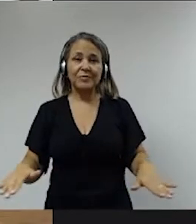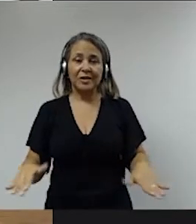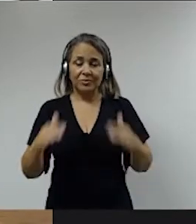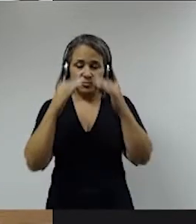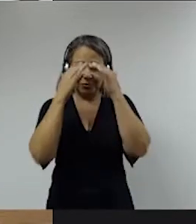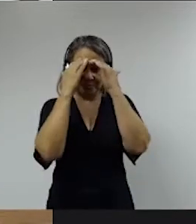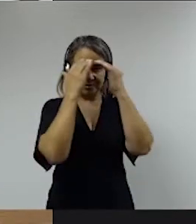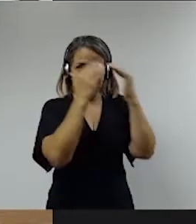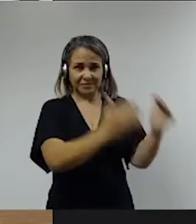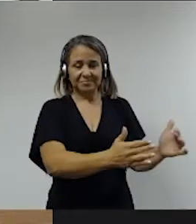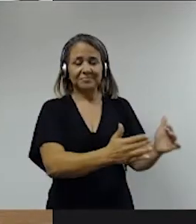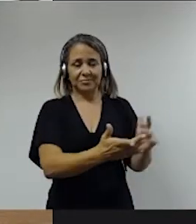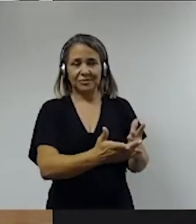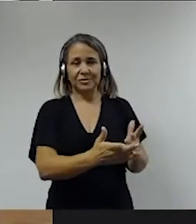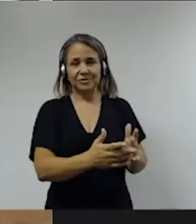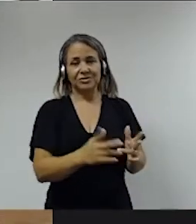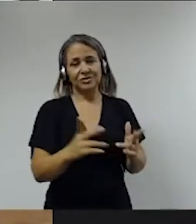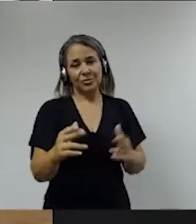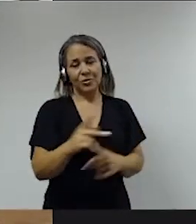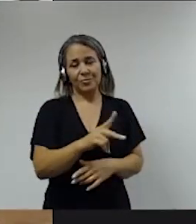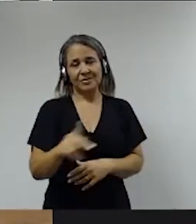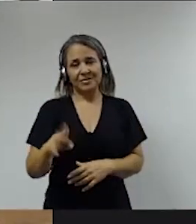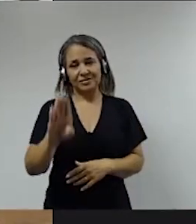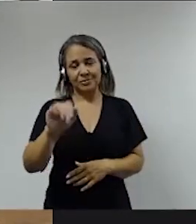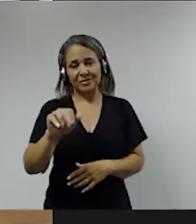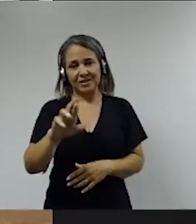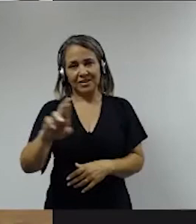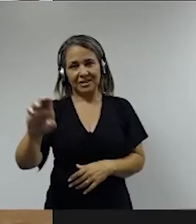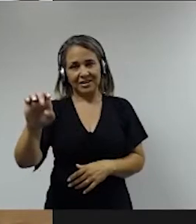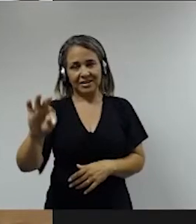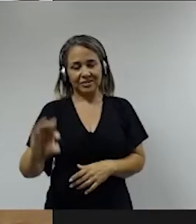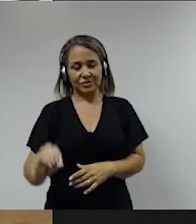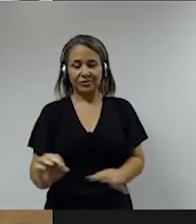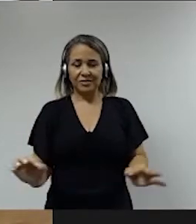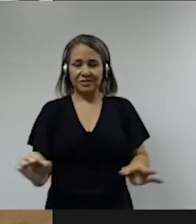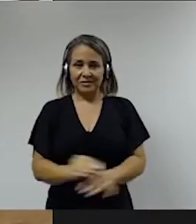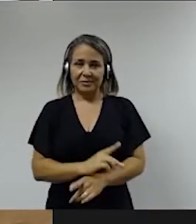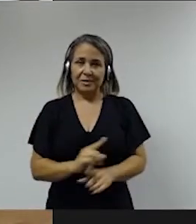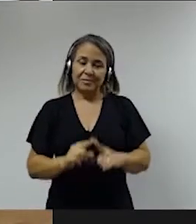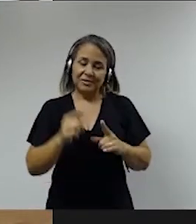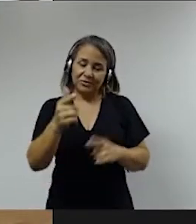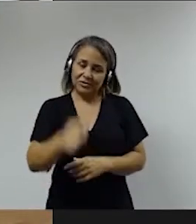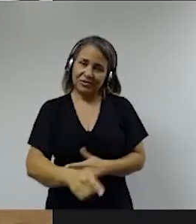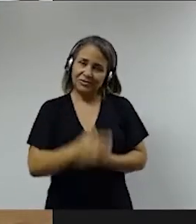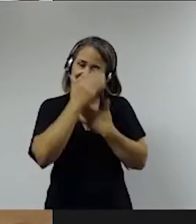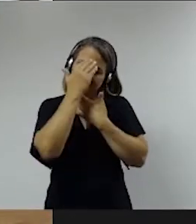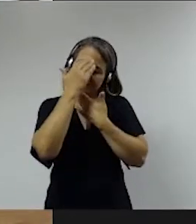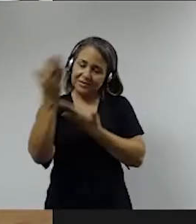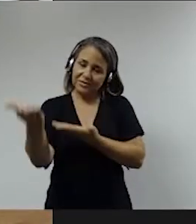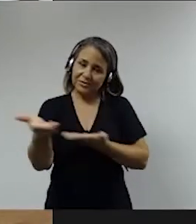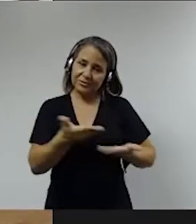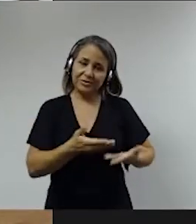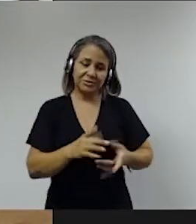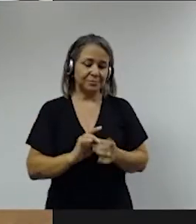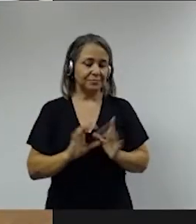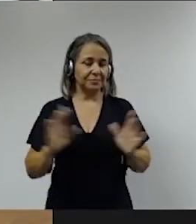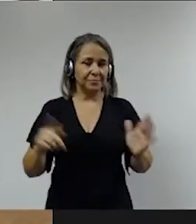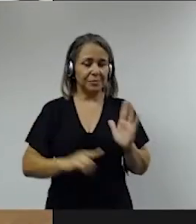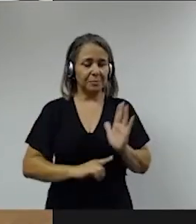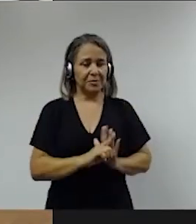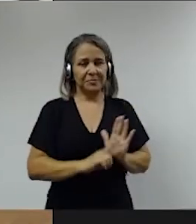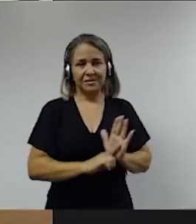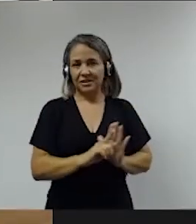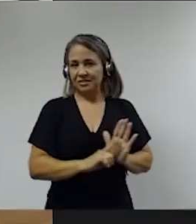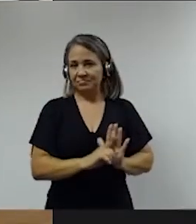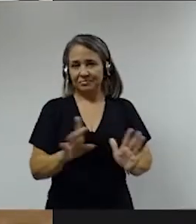obediente quanto o presidente Barreto foi, e vou parar por aqui, mas eu queria mais uma vez agradecer o convite, estou à disposição para as